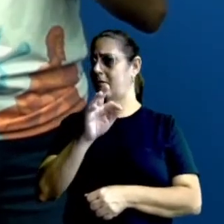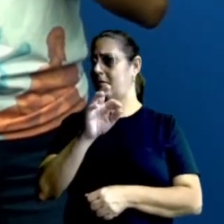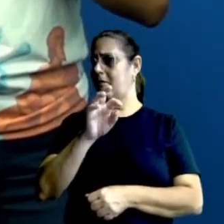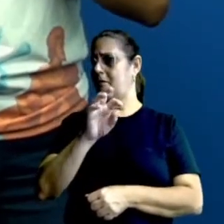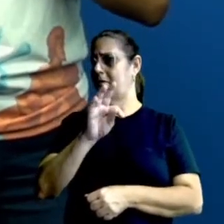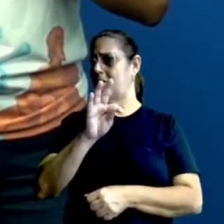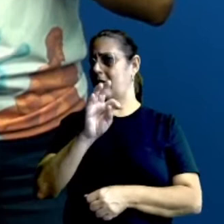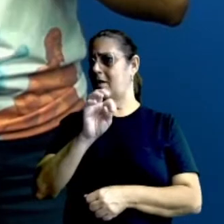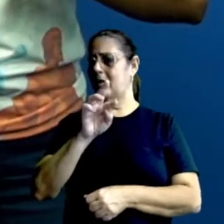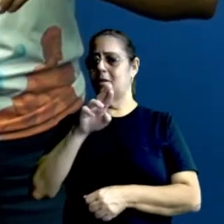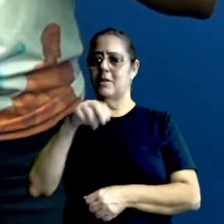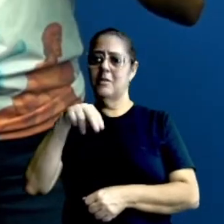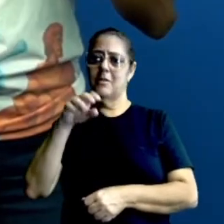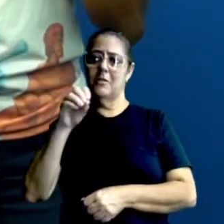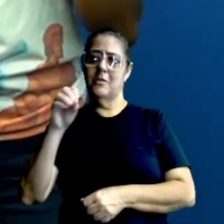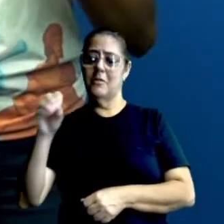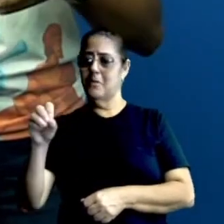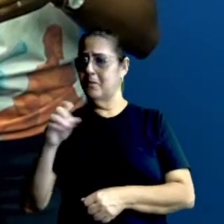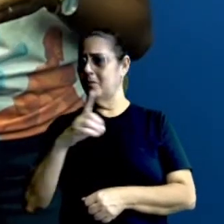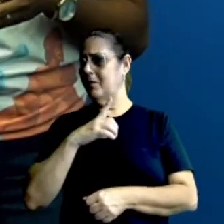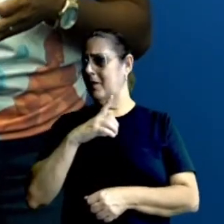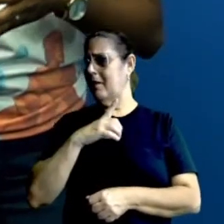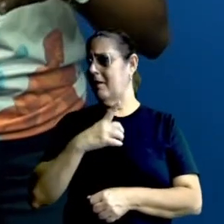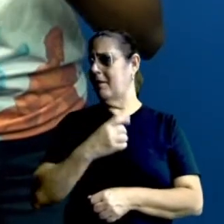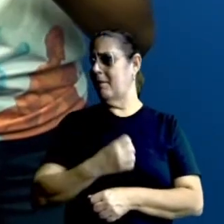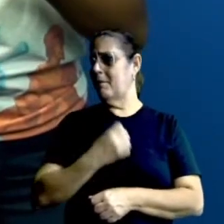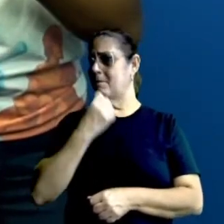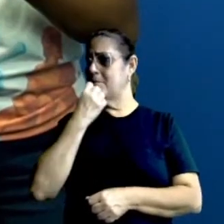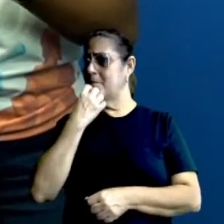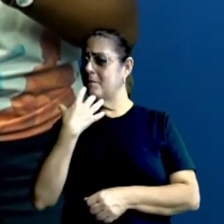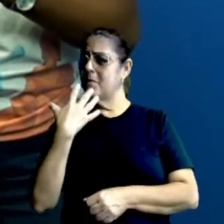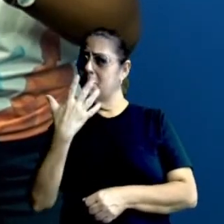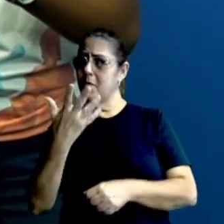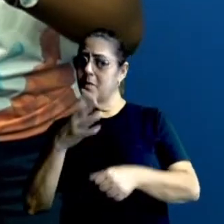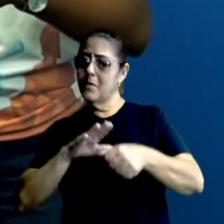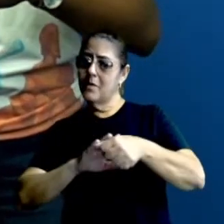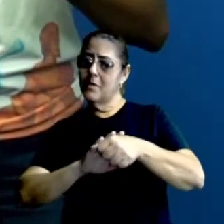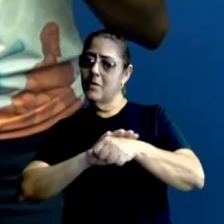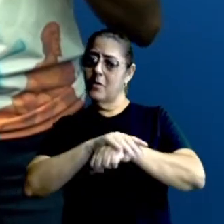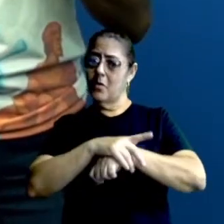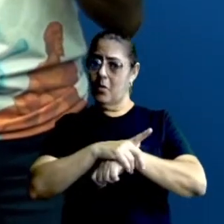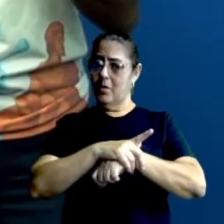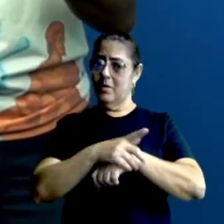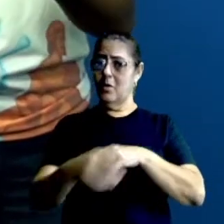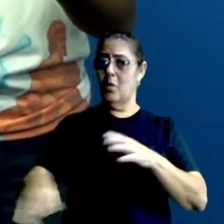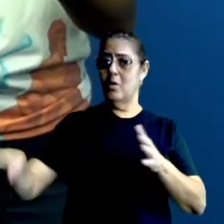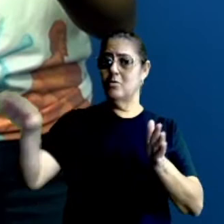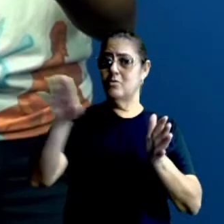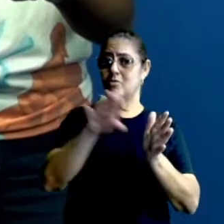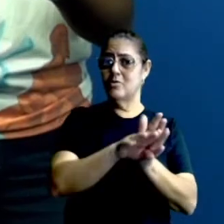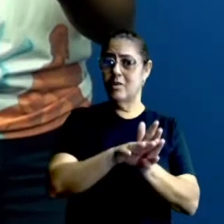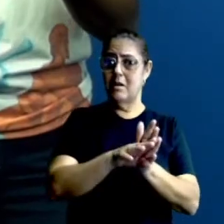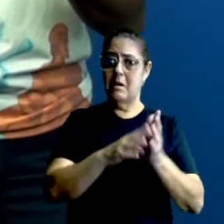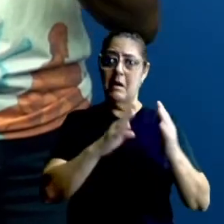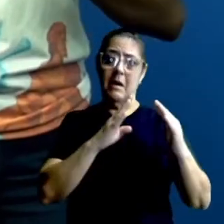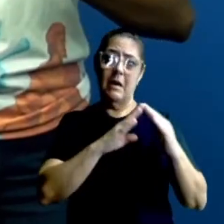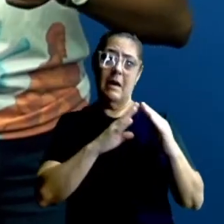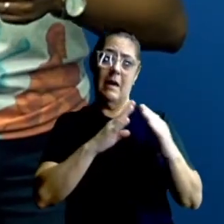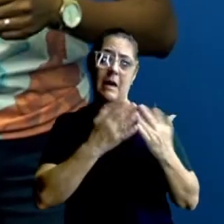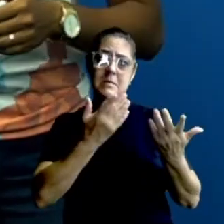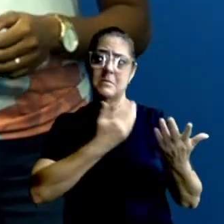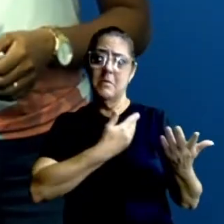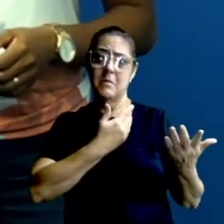desculpa eu já ia passando por Boa noite filha e um Divine que é aquele Boa noite só que quando você chega na casa de alguém